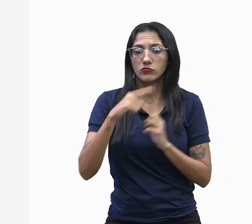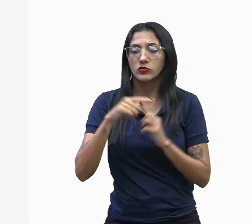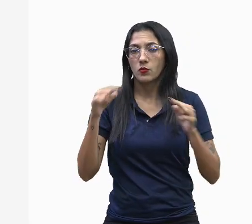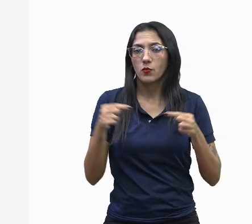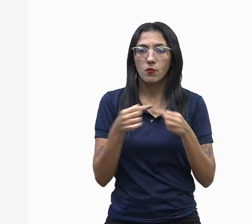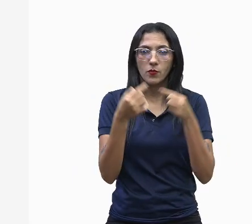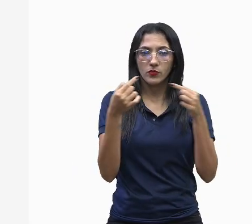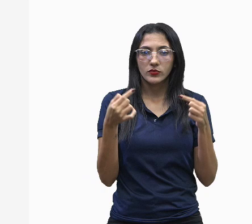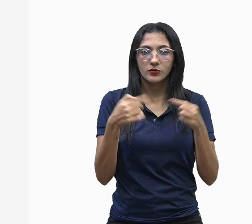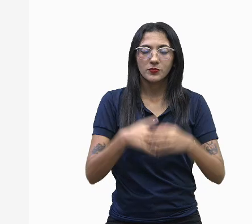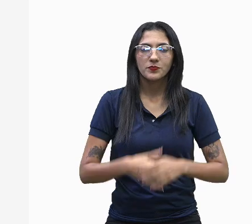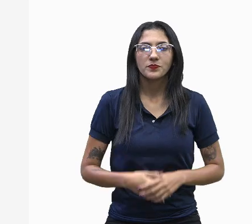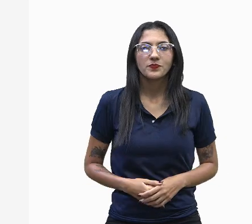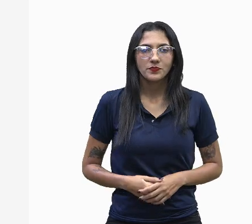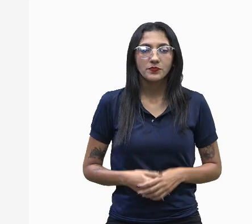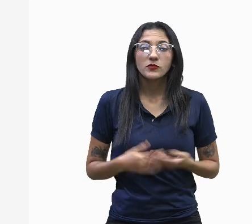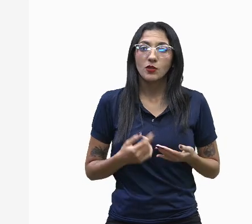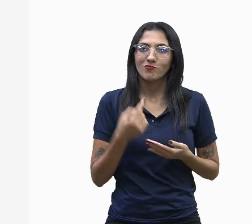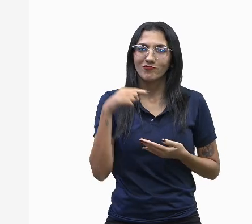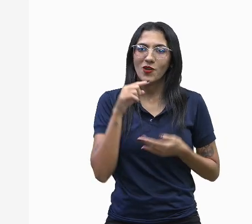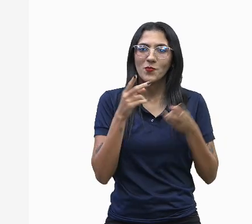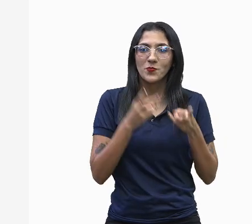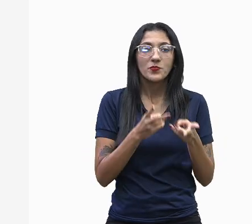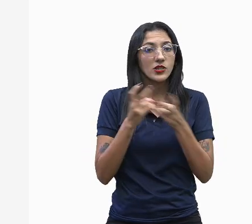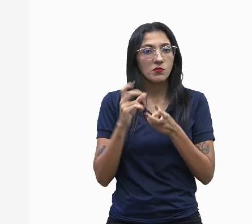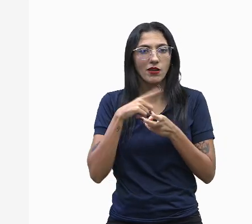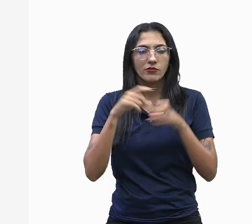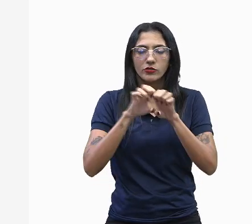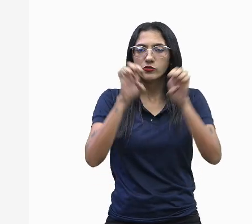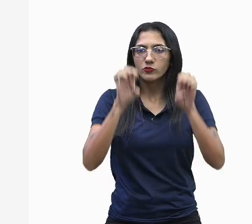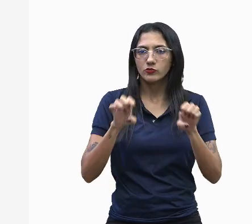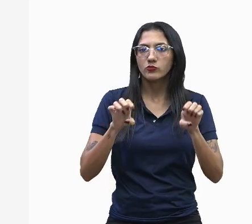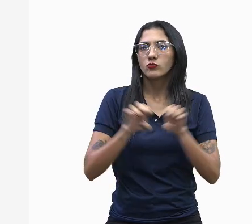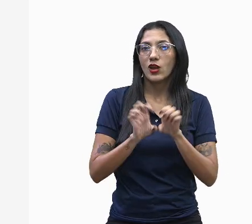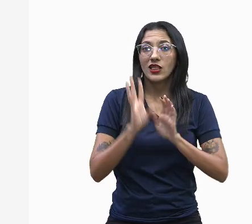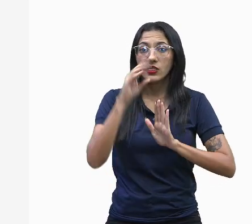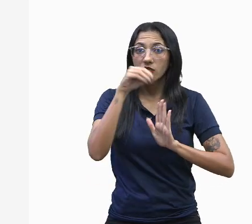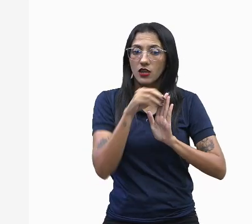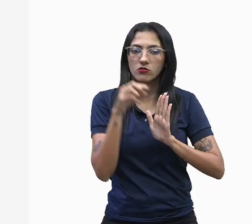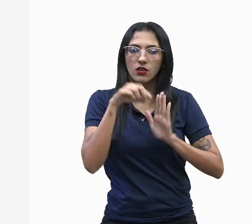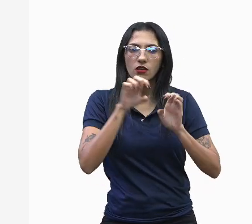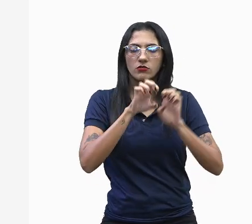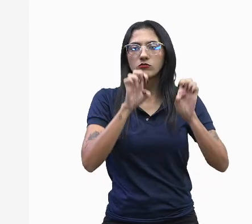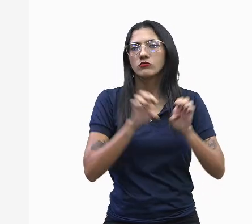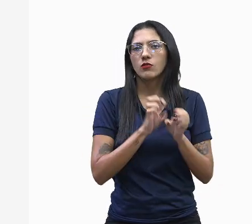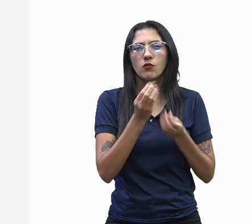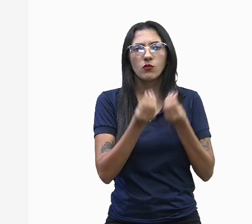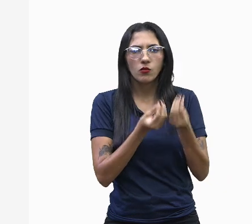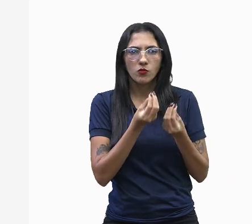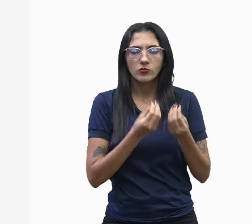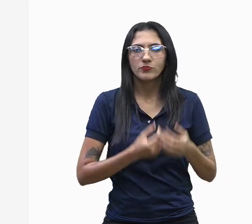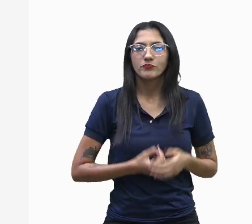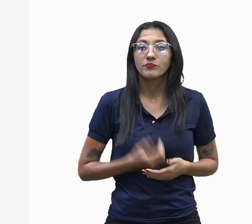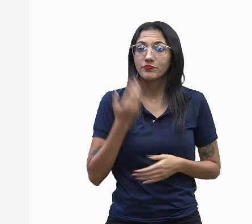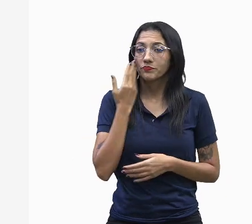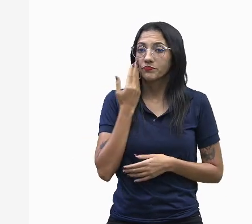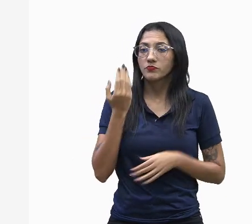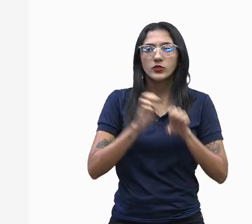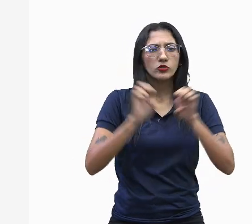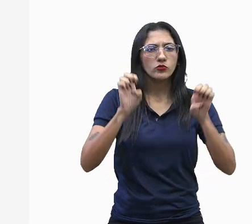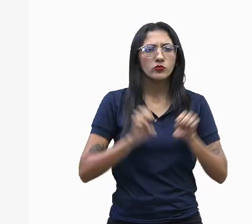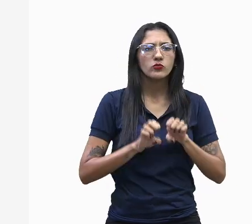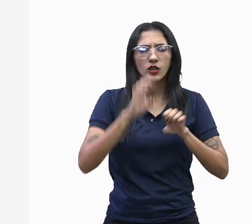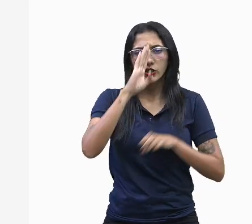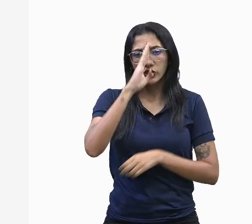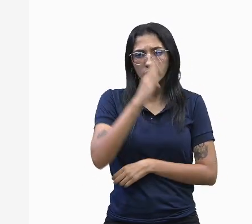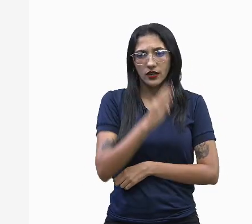ver essas diferenças, essas estruturas, né? Dentro dessa estrutura, a estrutura direta.